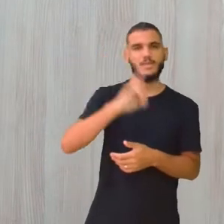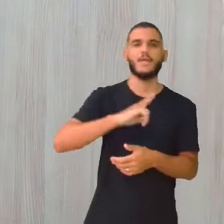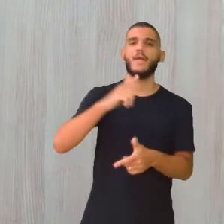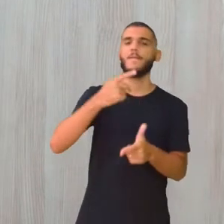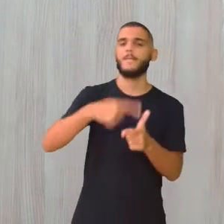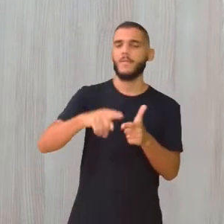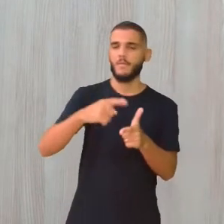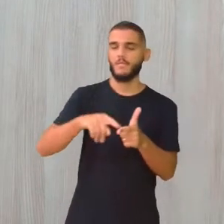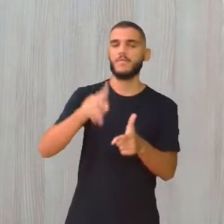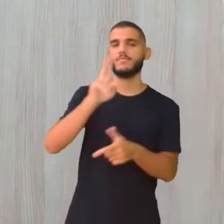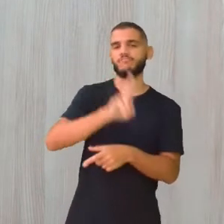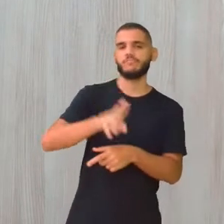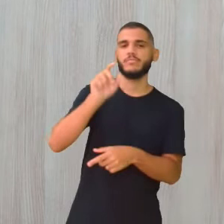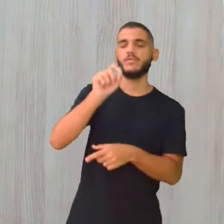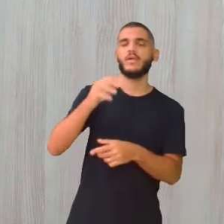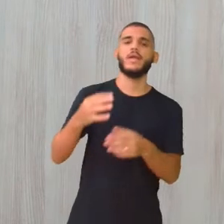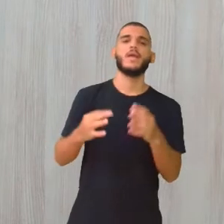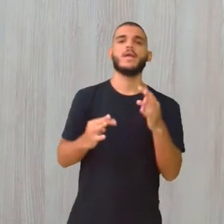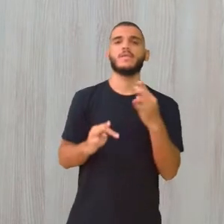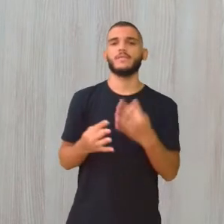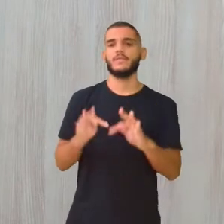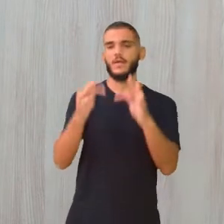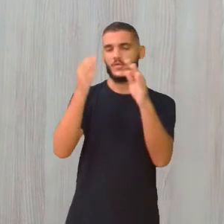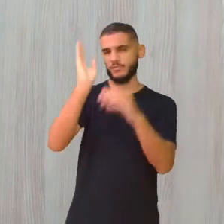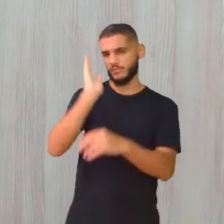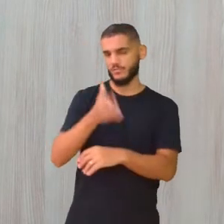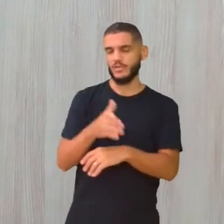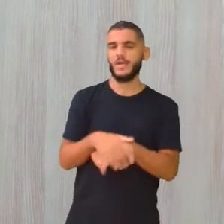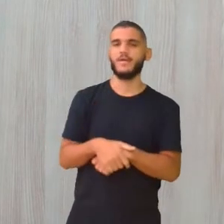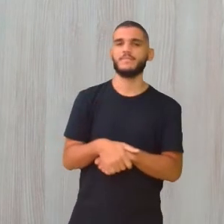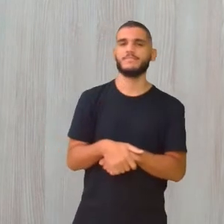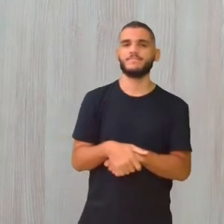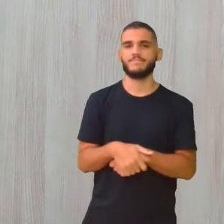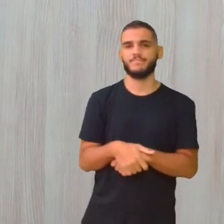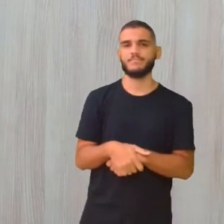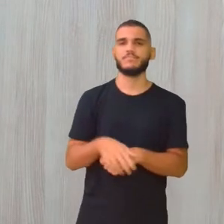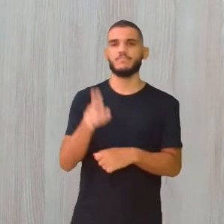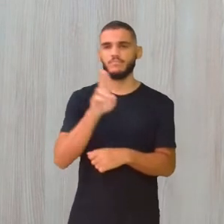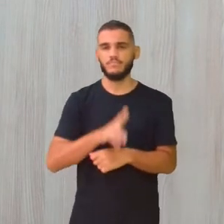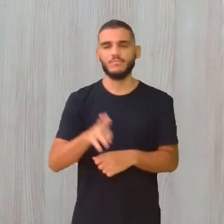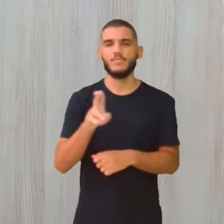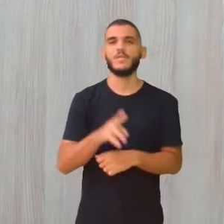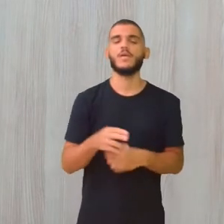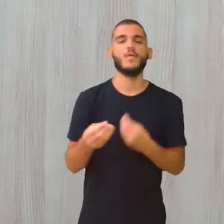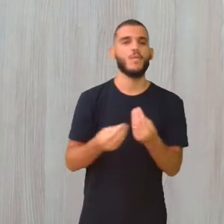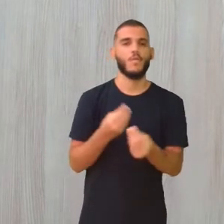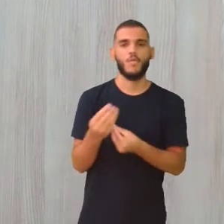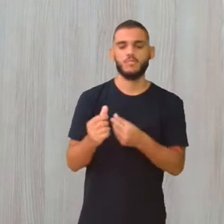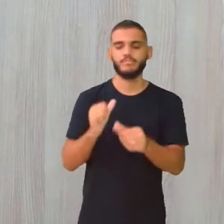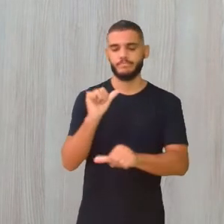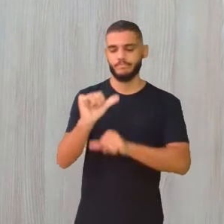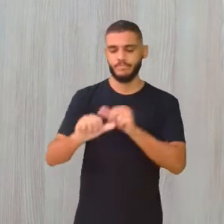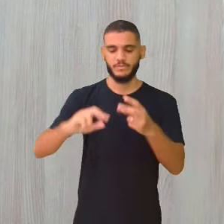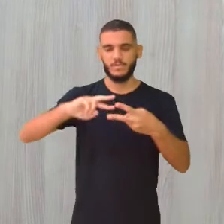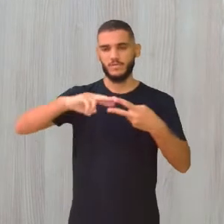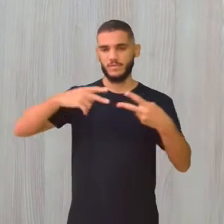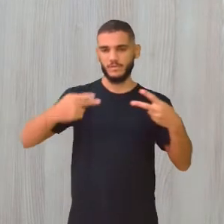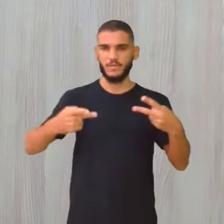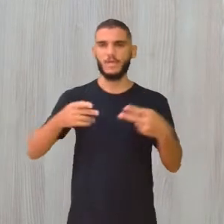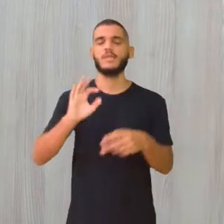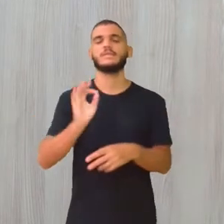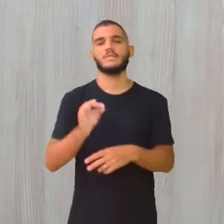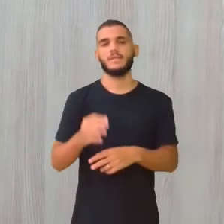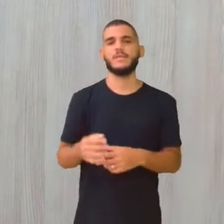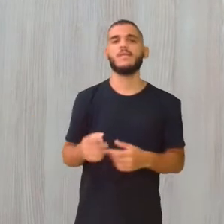já estão usando, a tecnologia já chegou lá e eles já estão usando as palmas geneticamente modificadas e está dando certo